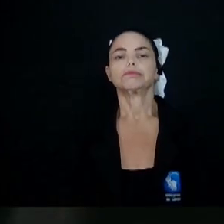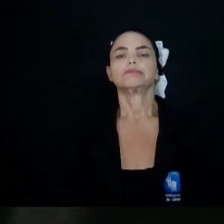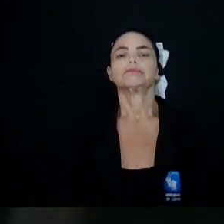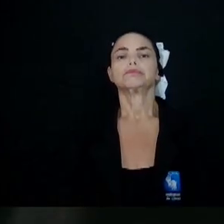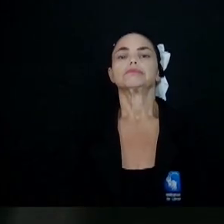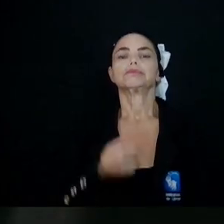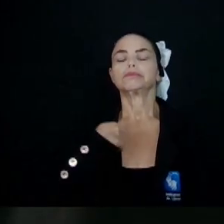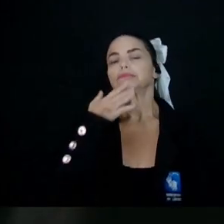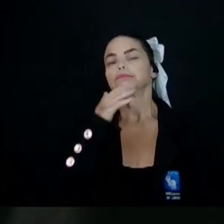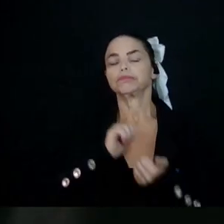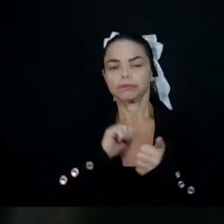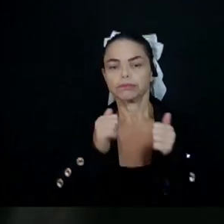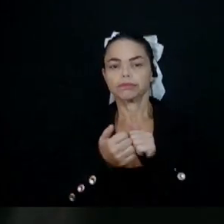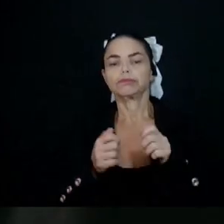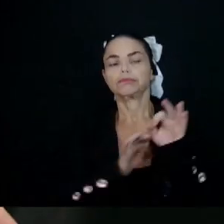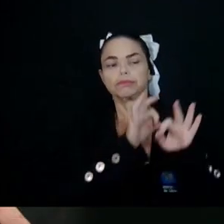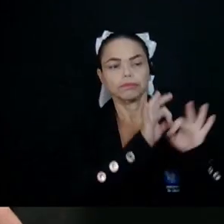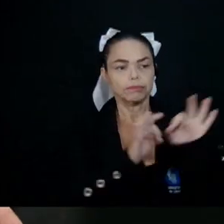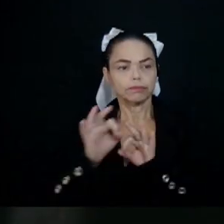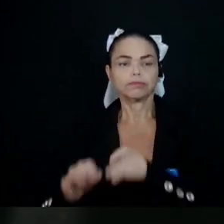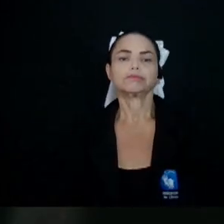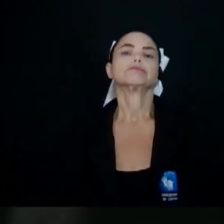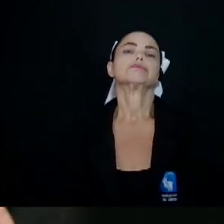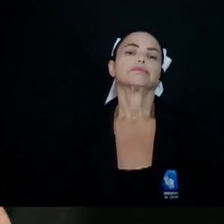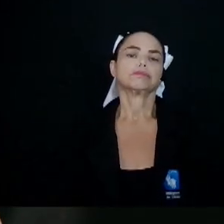se moldando, né, e aí a